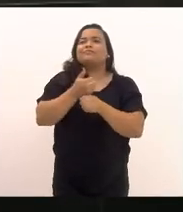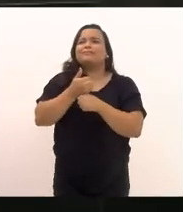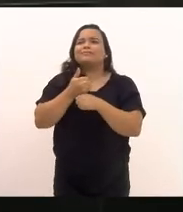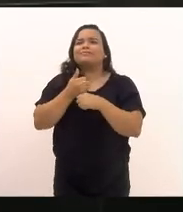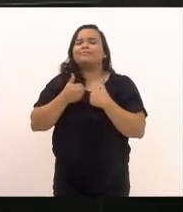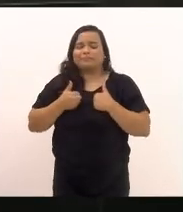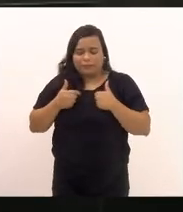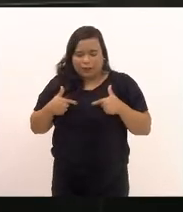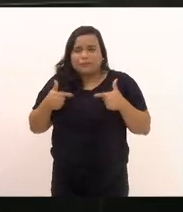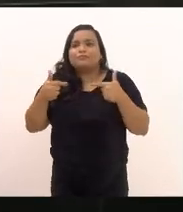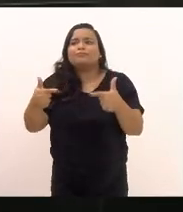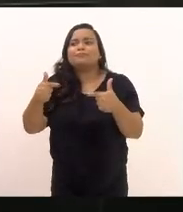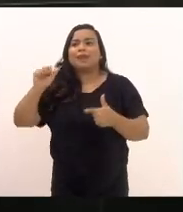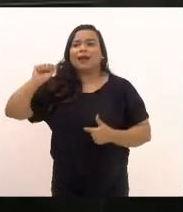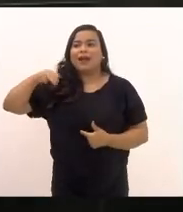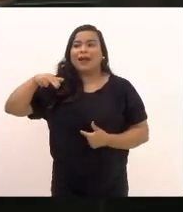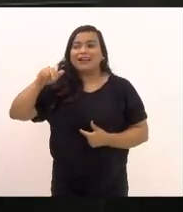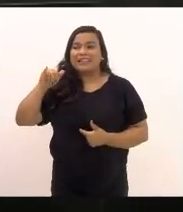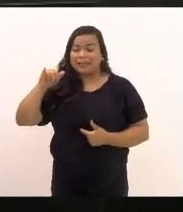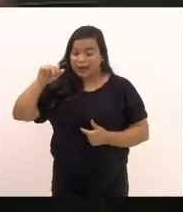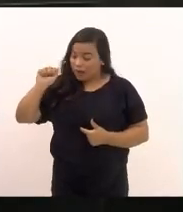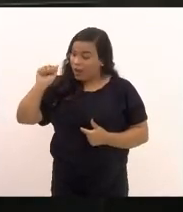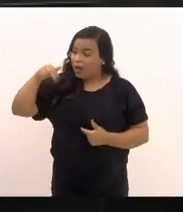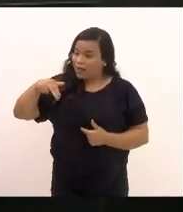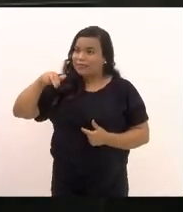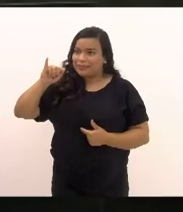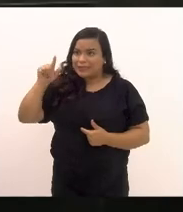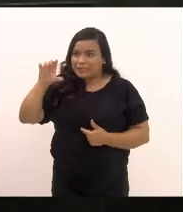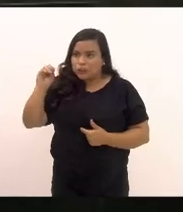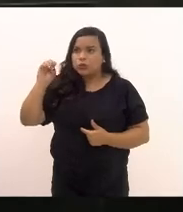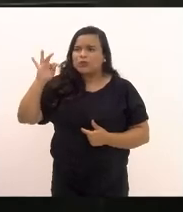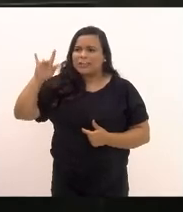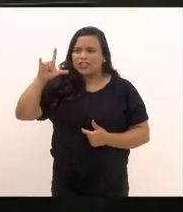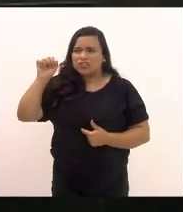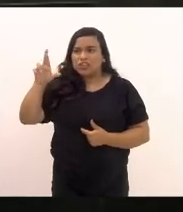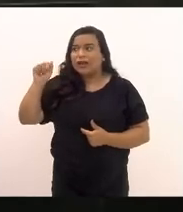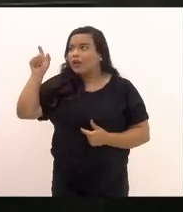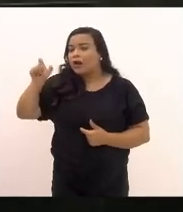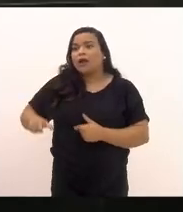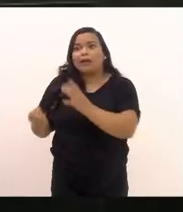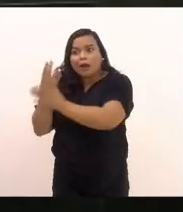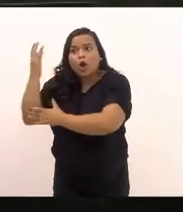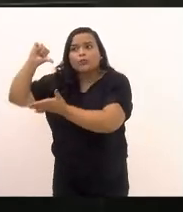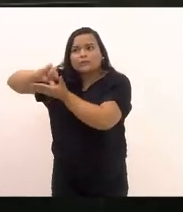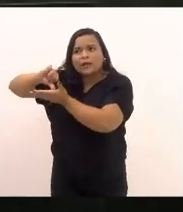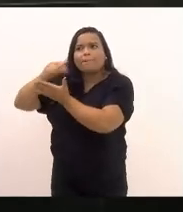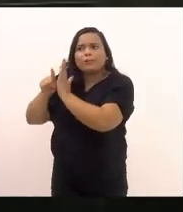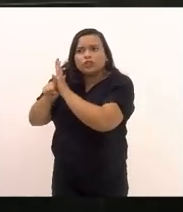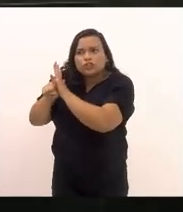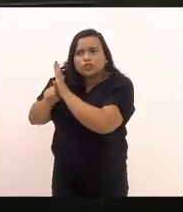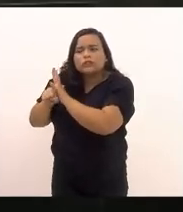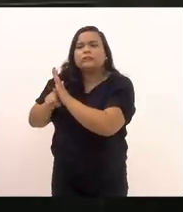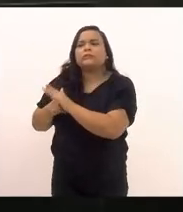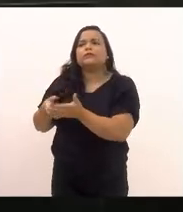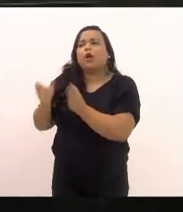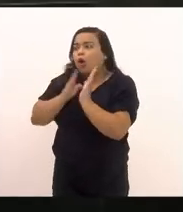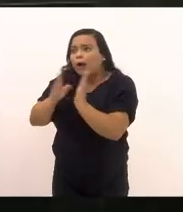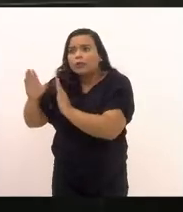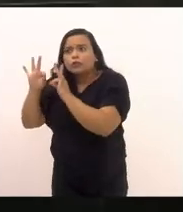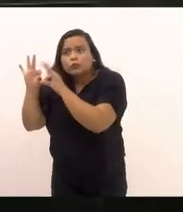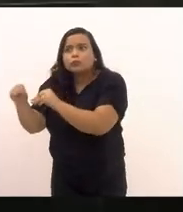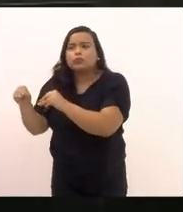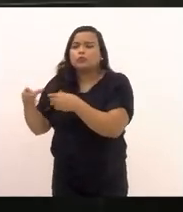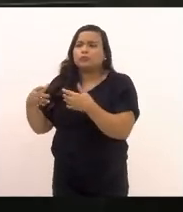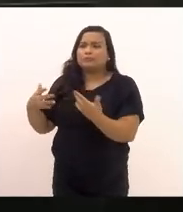Anísio Teixeira. Anísio Teixeira foi quem organizou a pesquisa em educação no Brasil, criou o centro de pesquisa, apoiou a criação da CAPES. Portanto, é uma